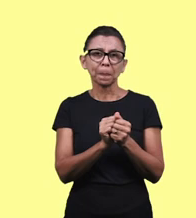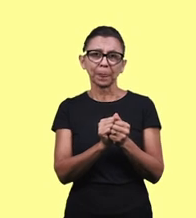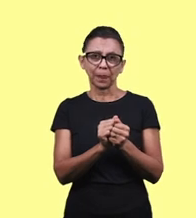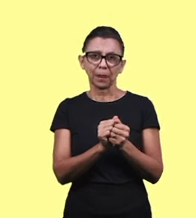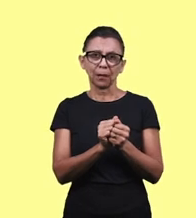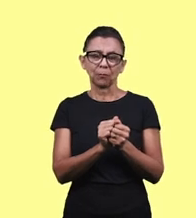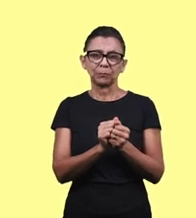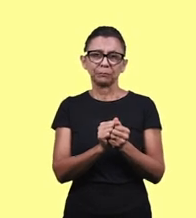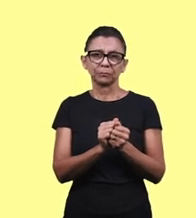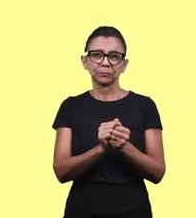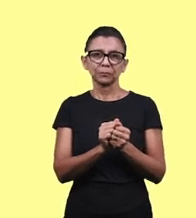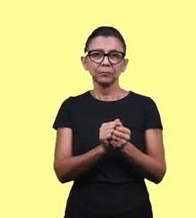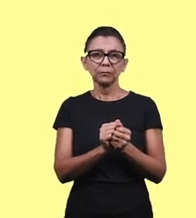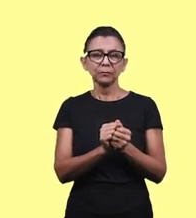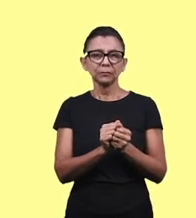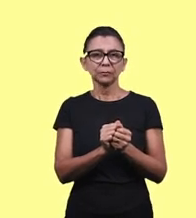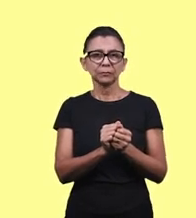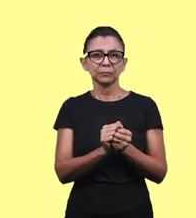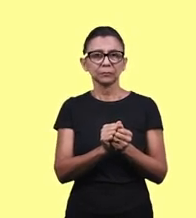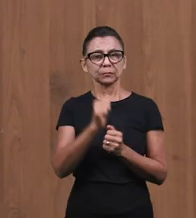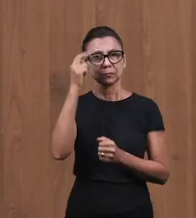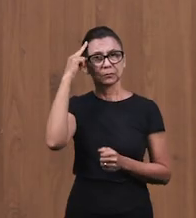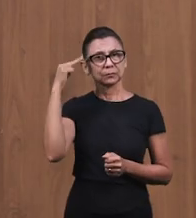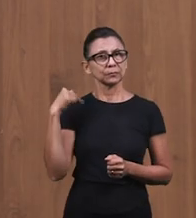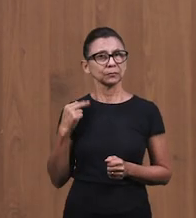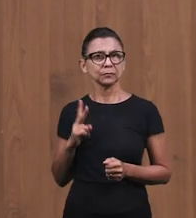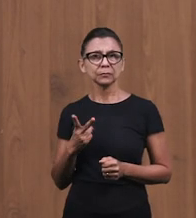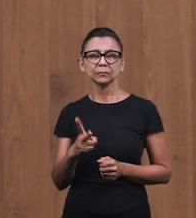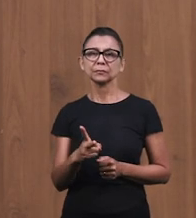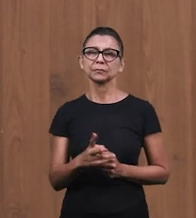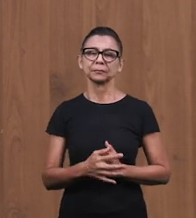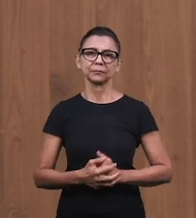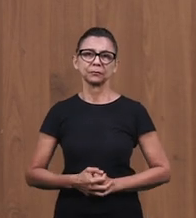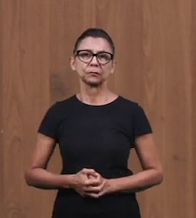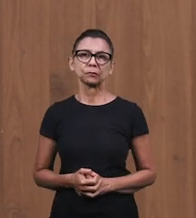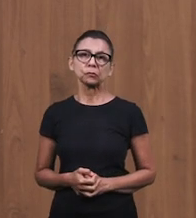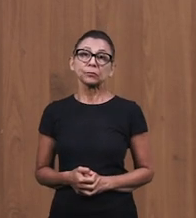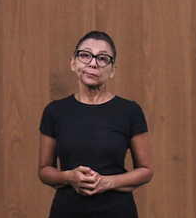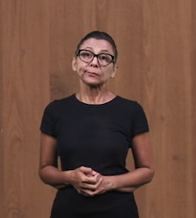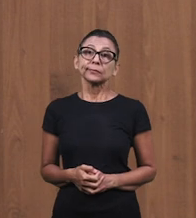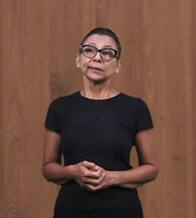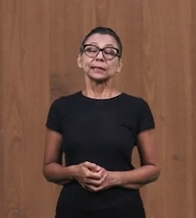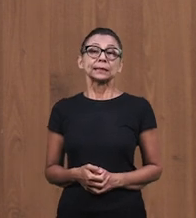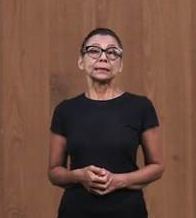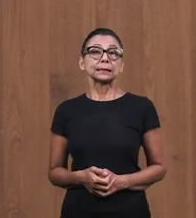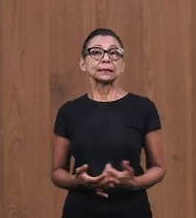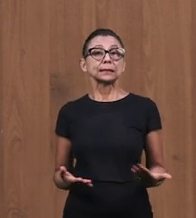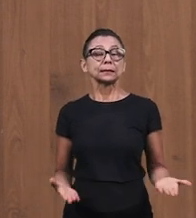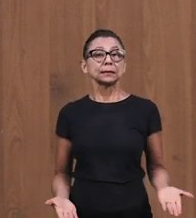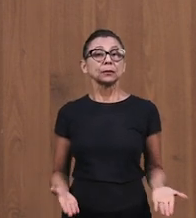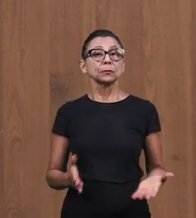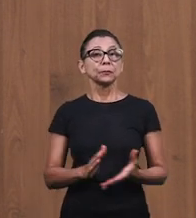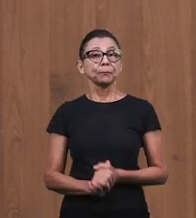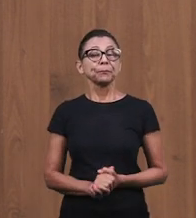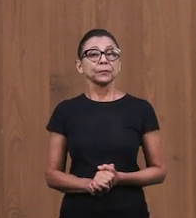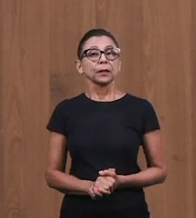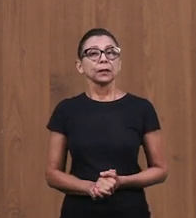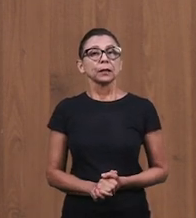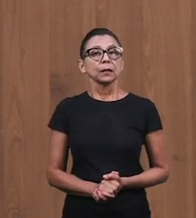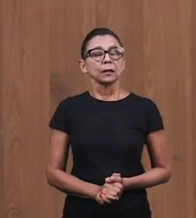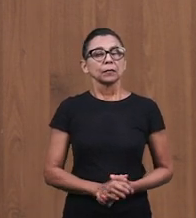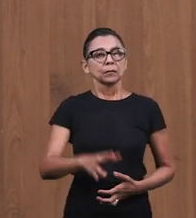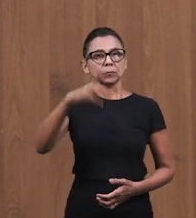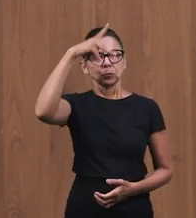Deus por isso. E José achou graça aos olhos de Potifar. Potifar se agradou tanto de José que deu a